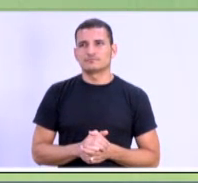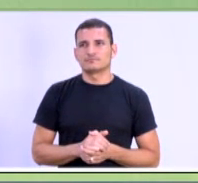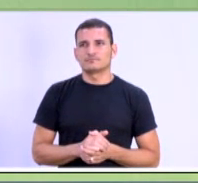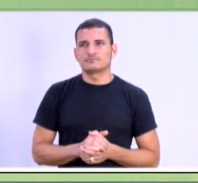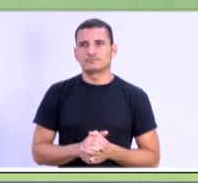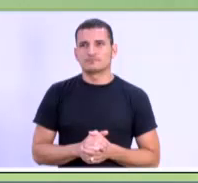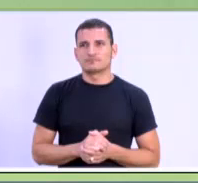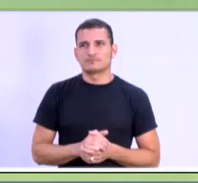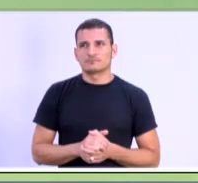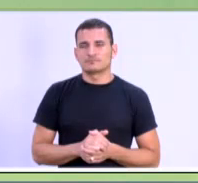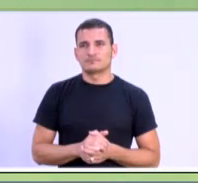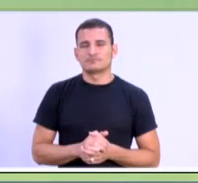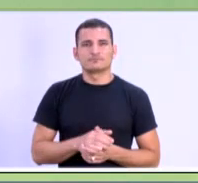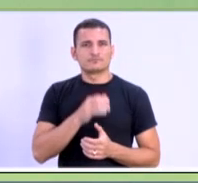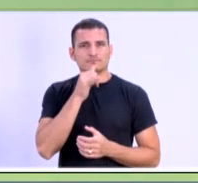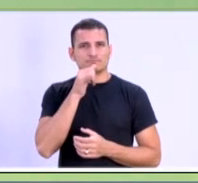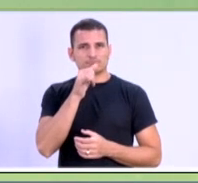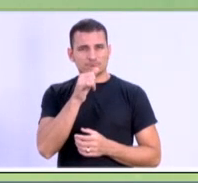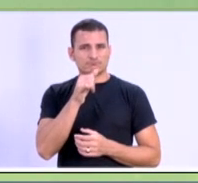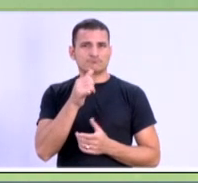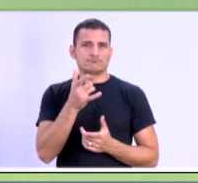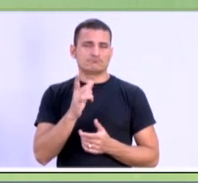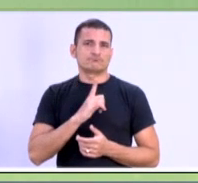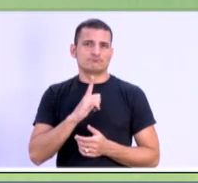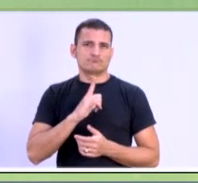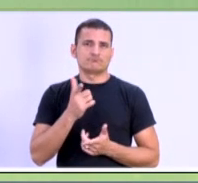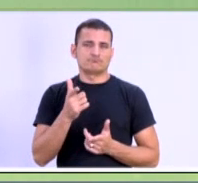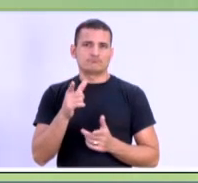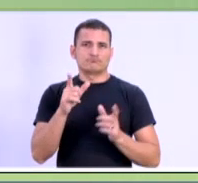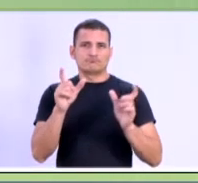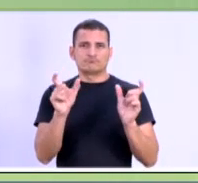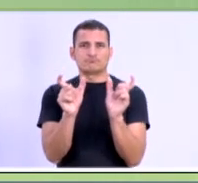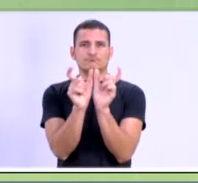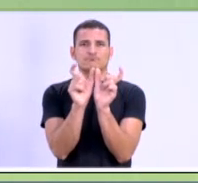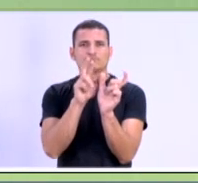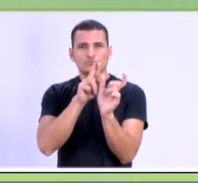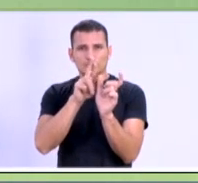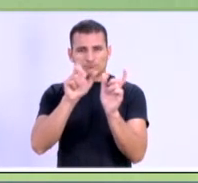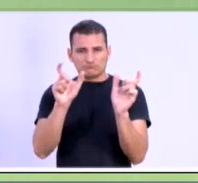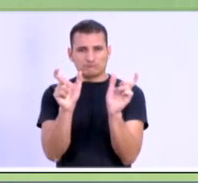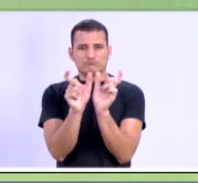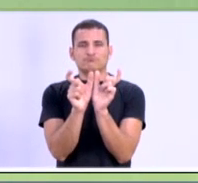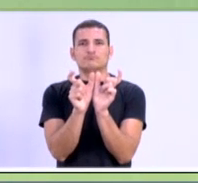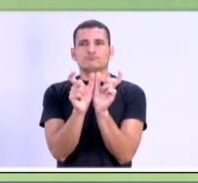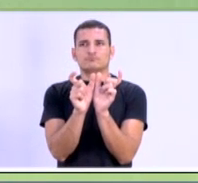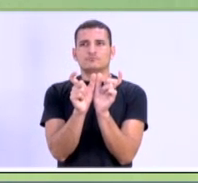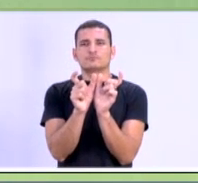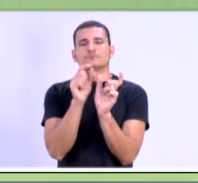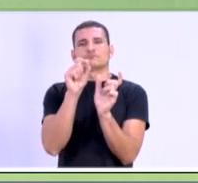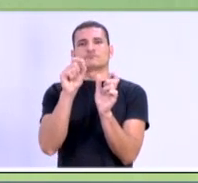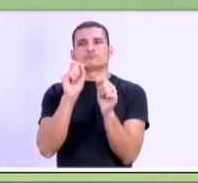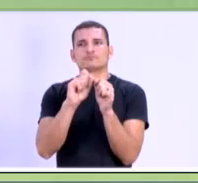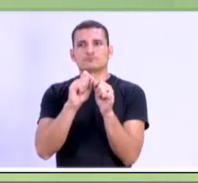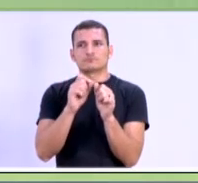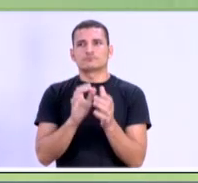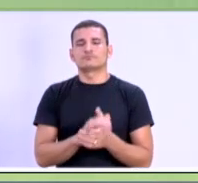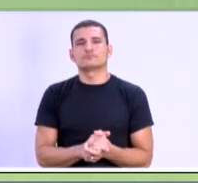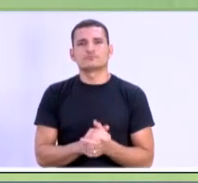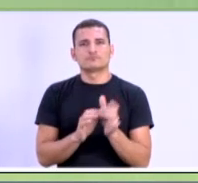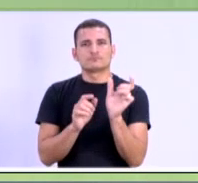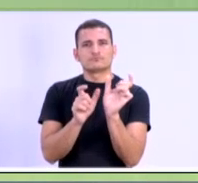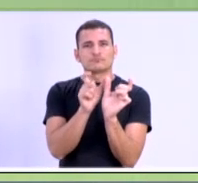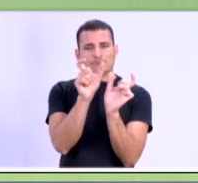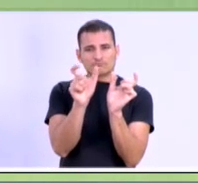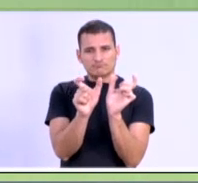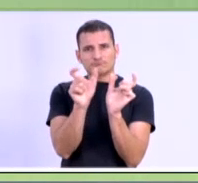o nome de uma classe seja composto, né? Quer dizer, eu tenho dois nomes em um único, conta corrente, o que é que eu vou fazer? Para cada palavra,